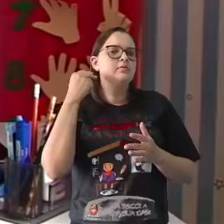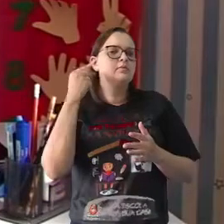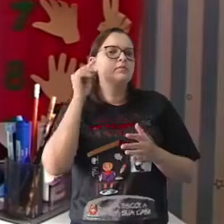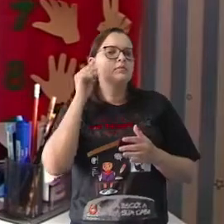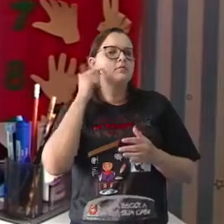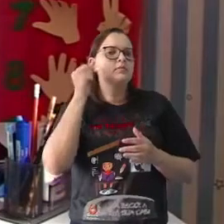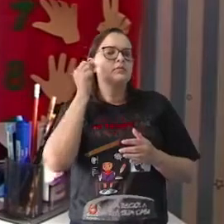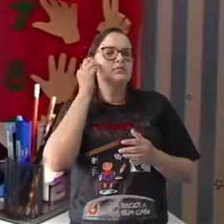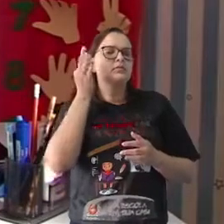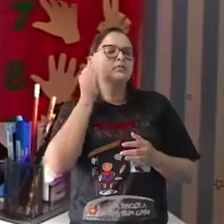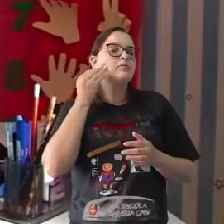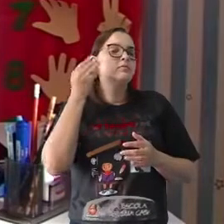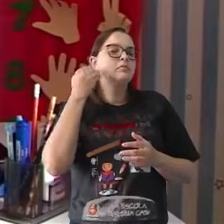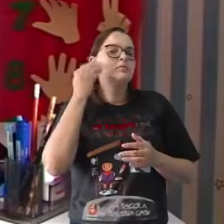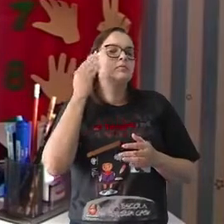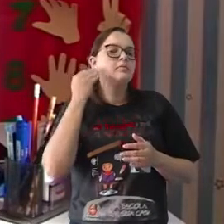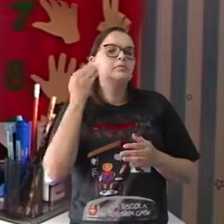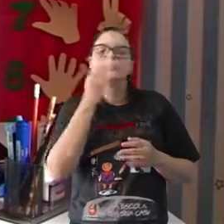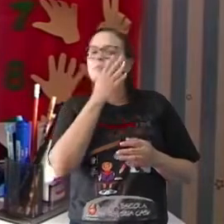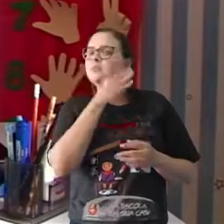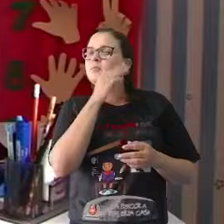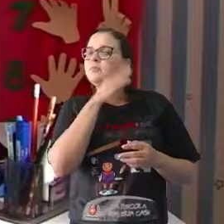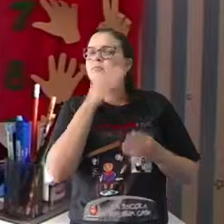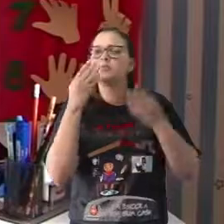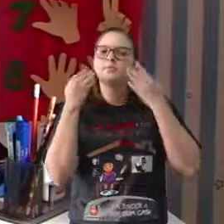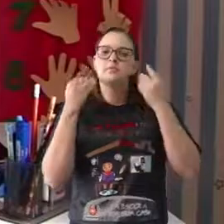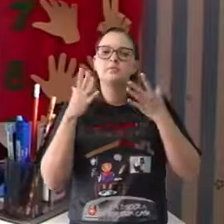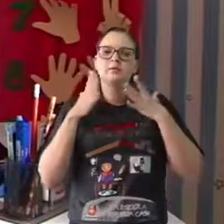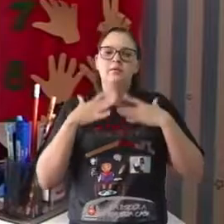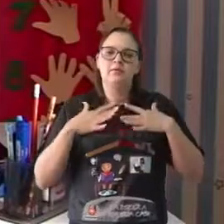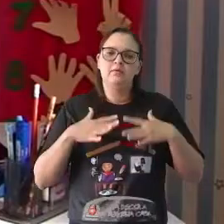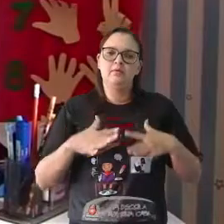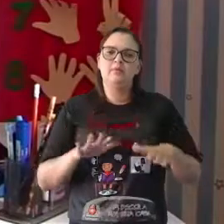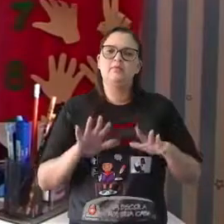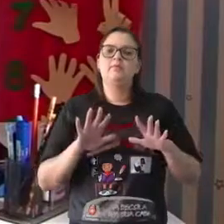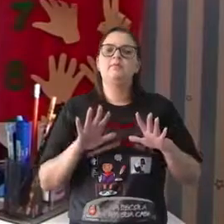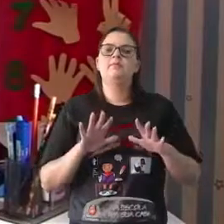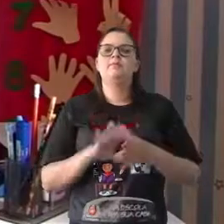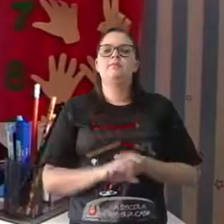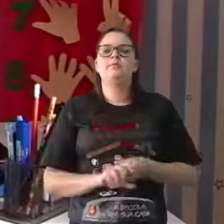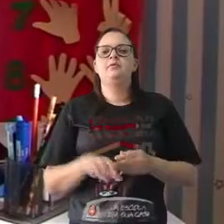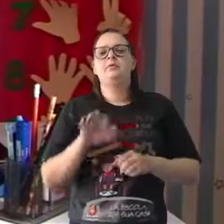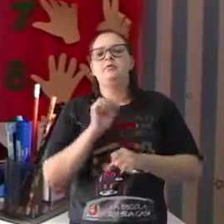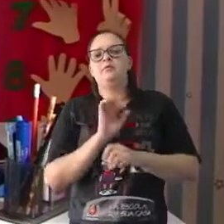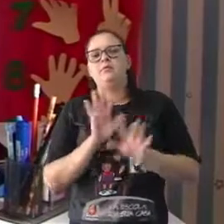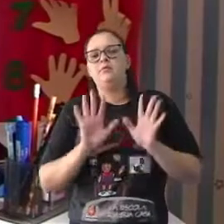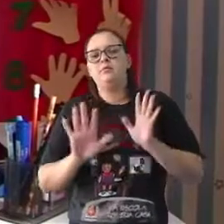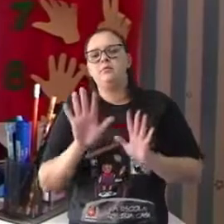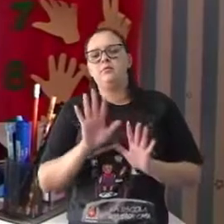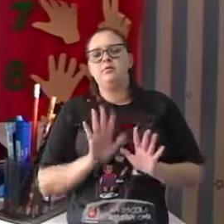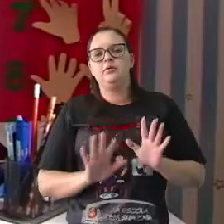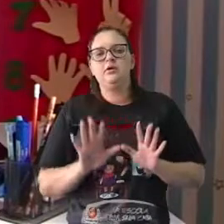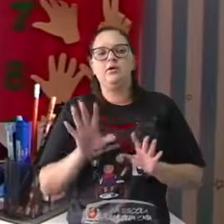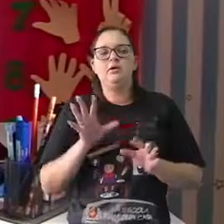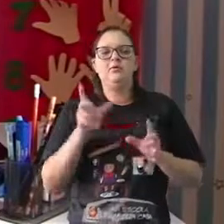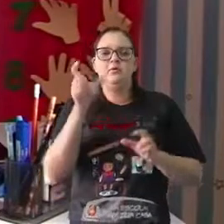limpeza corretamente e esperar que o seu corpo reaja e consiga uma cicatrização